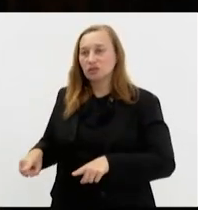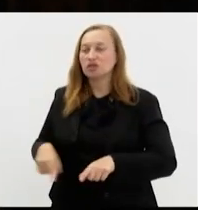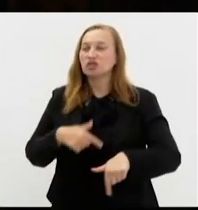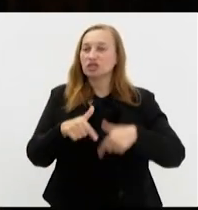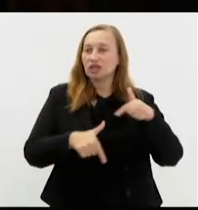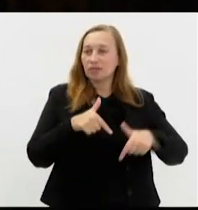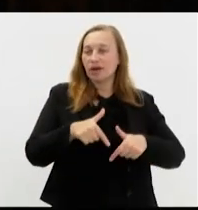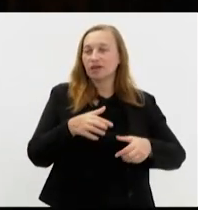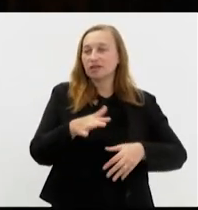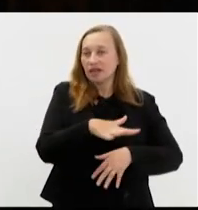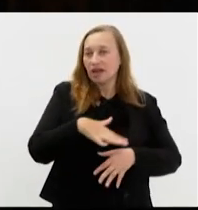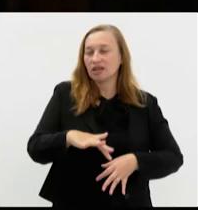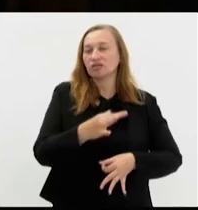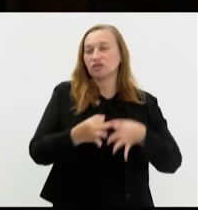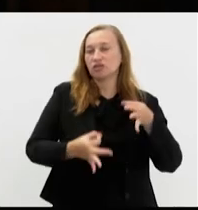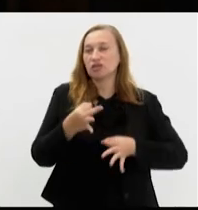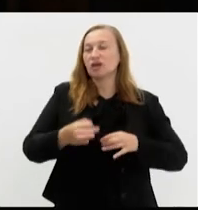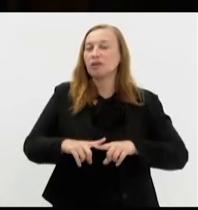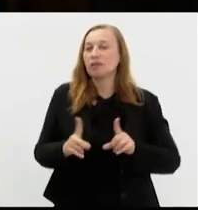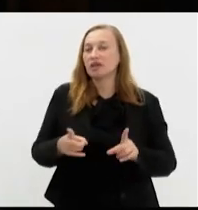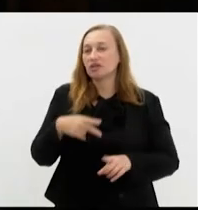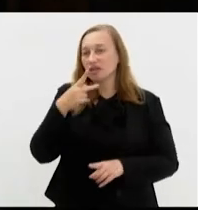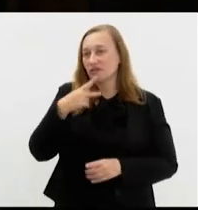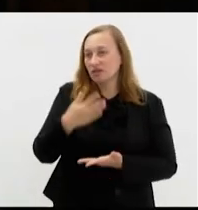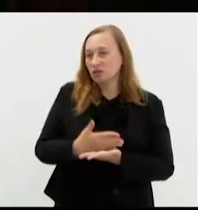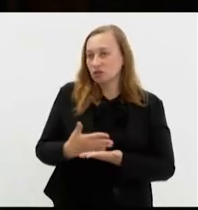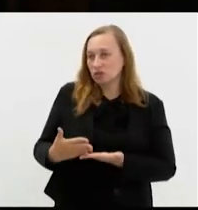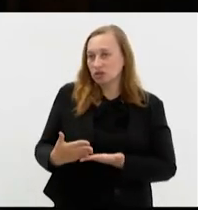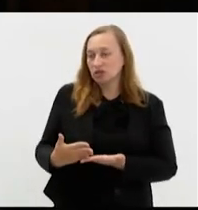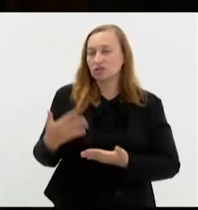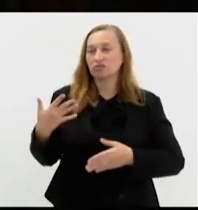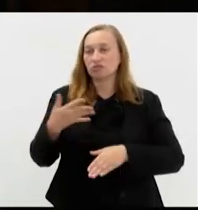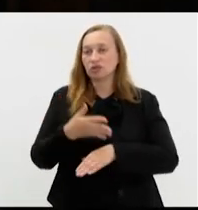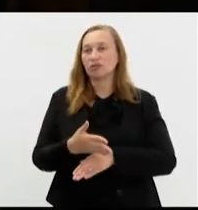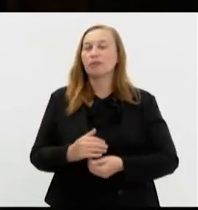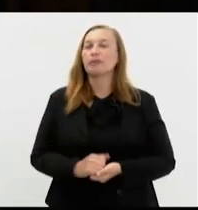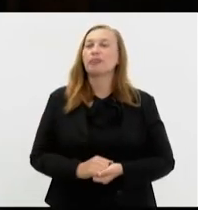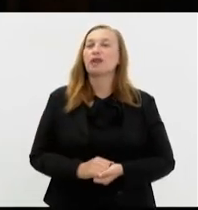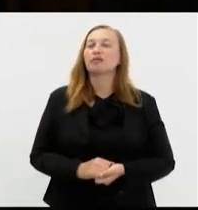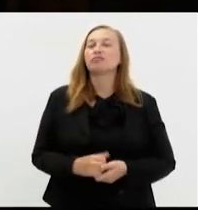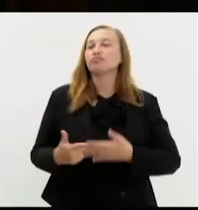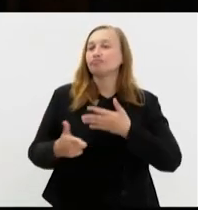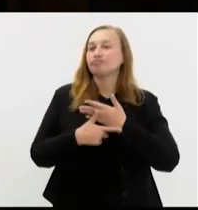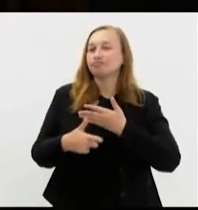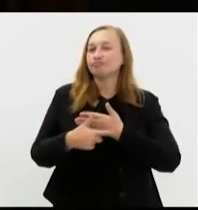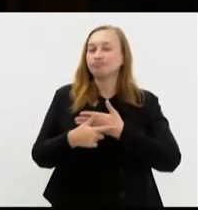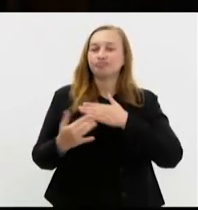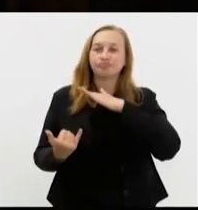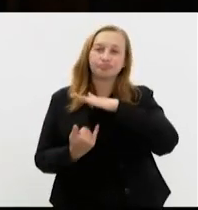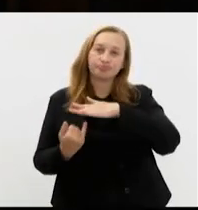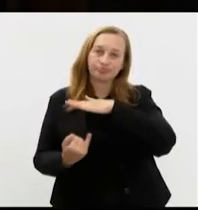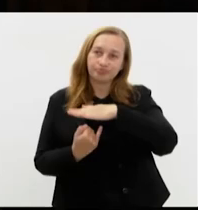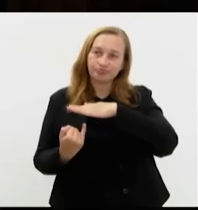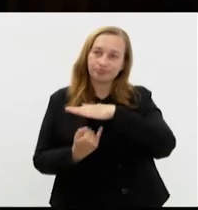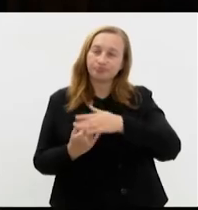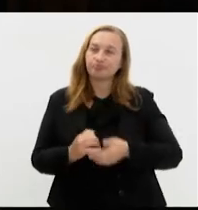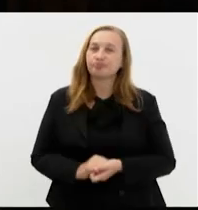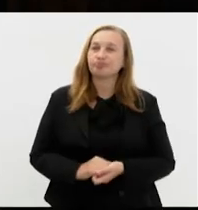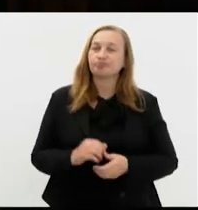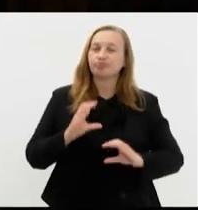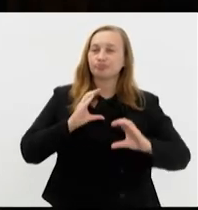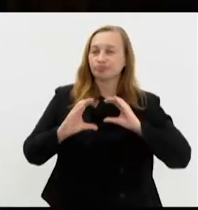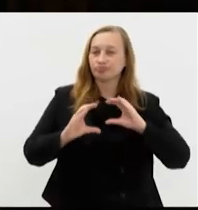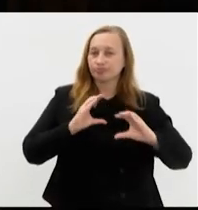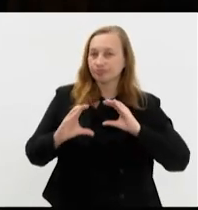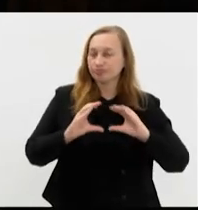mas também a eu tava dizendo aqui no início quando aqui cheguei elas têm um papel institucional de